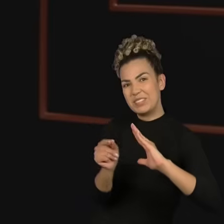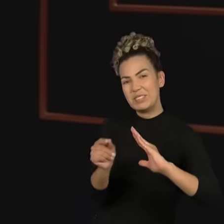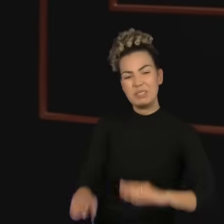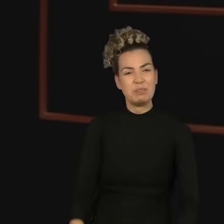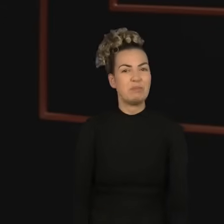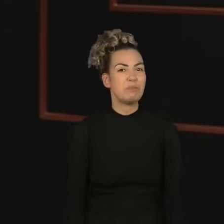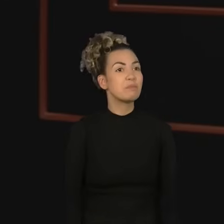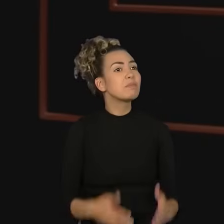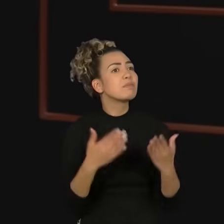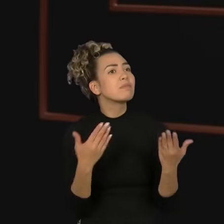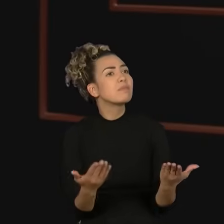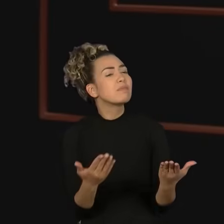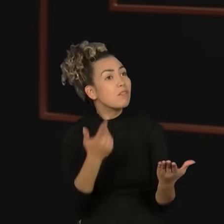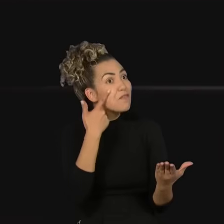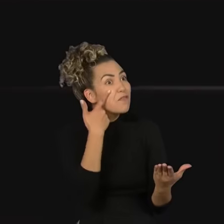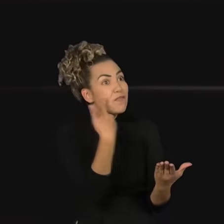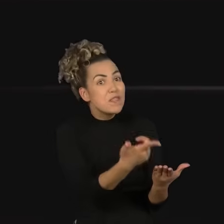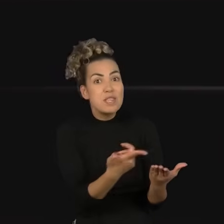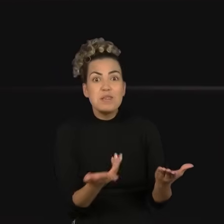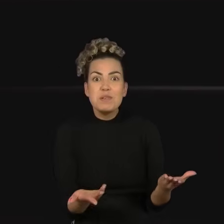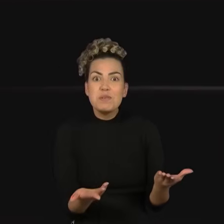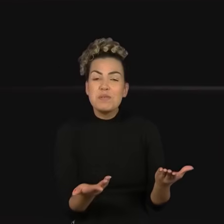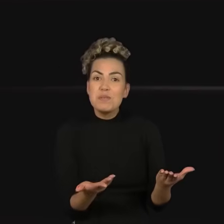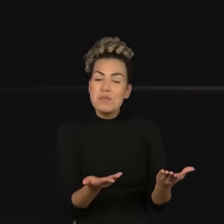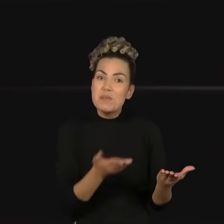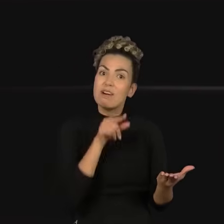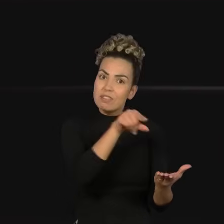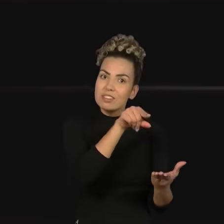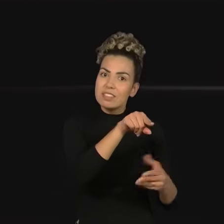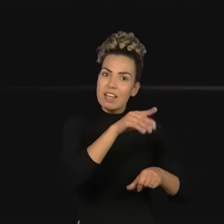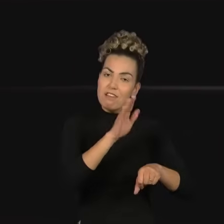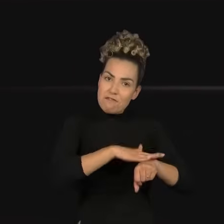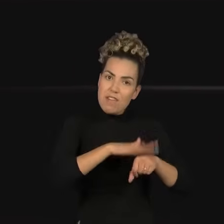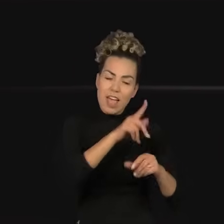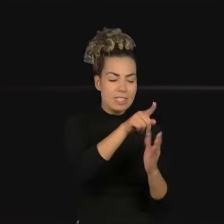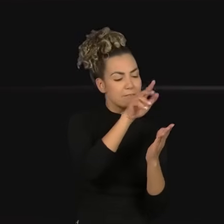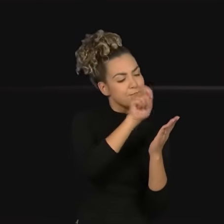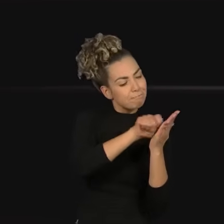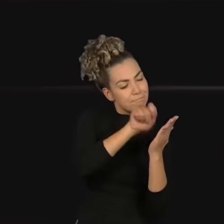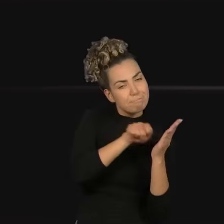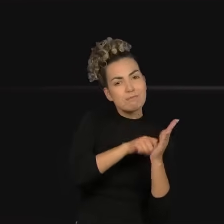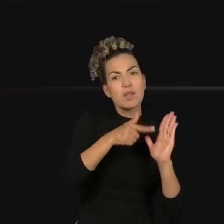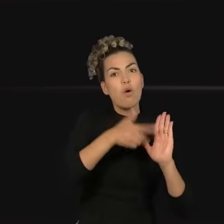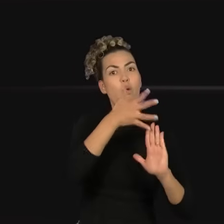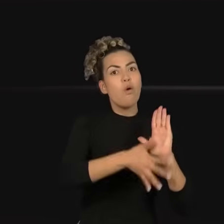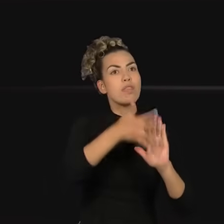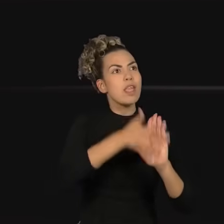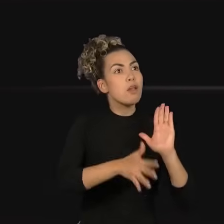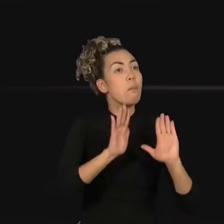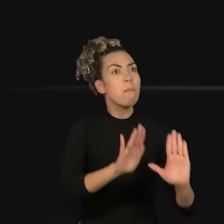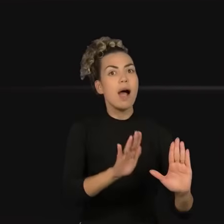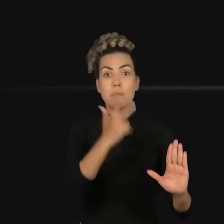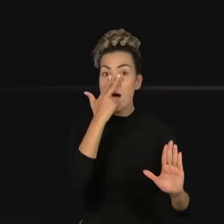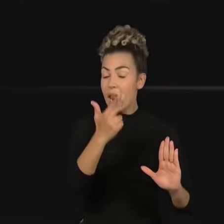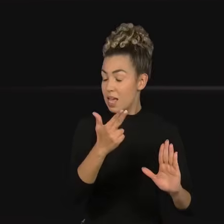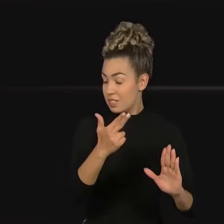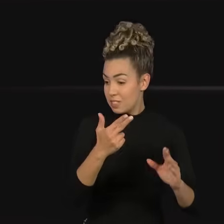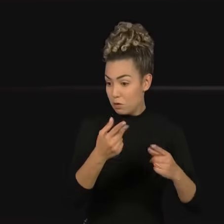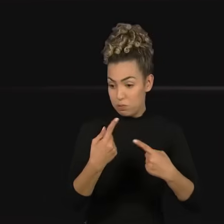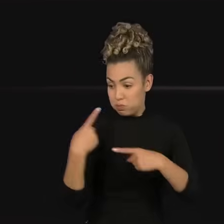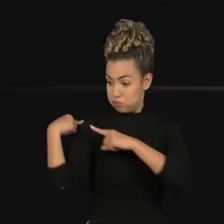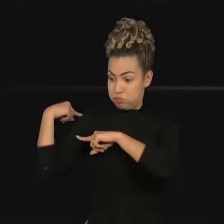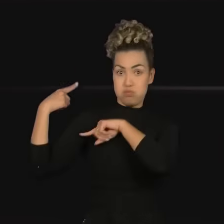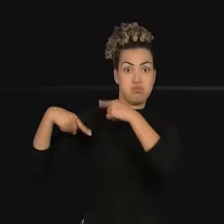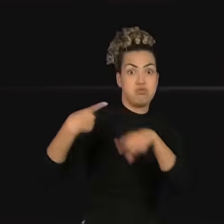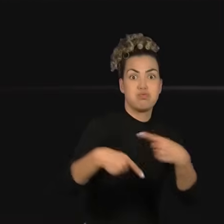Flávio, como a gente viu aí no quadro, né, você faz nessa nova série um verdadeiro arco no tempo, né? São 34 anos depois, né? Então